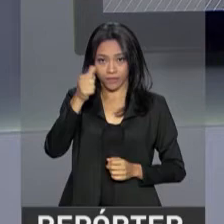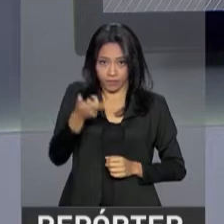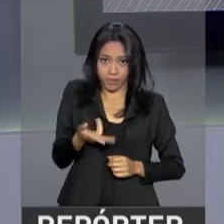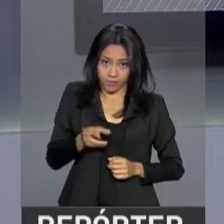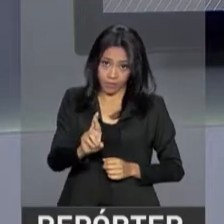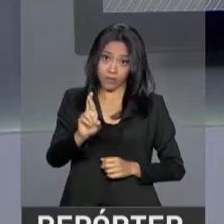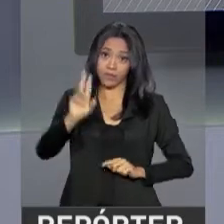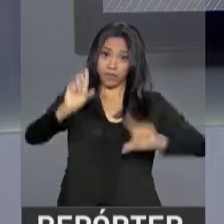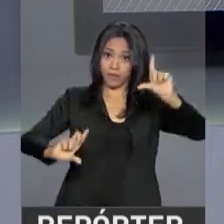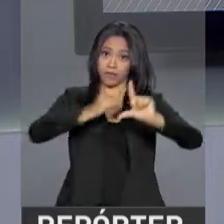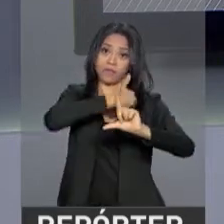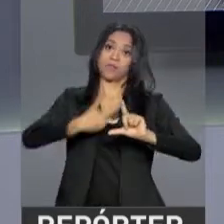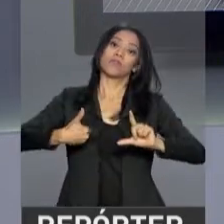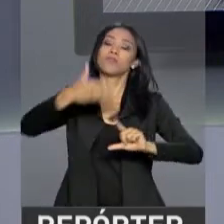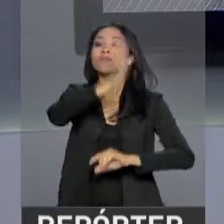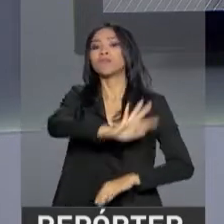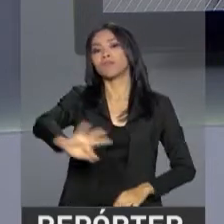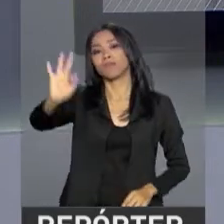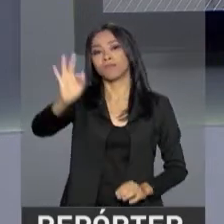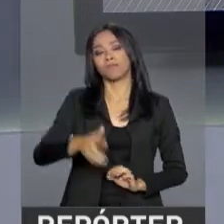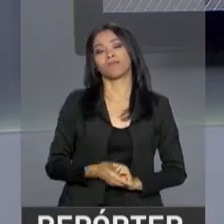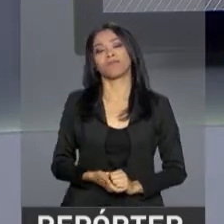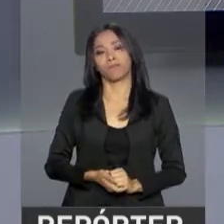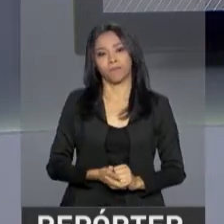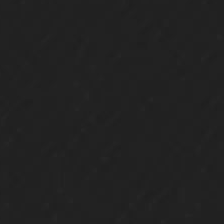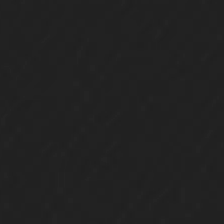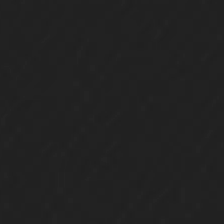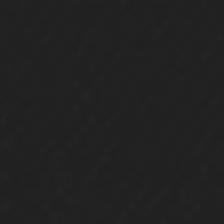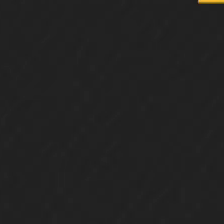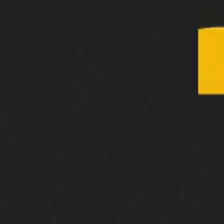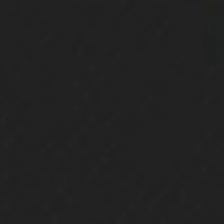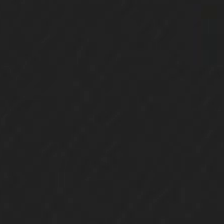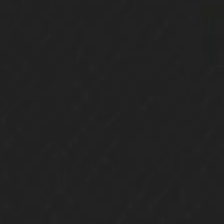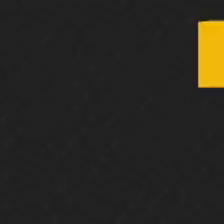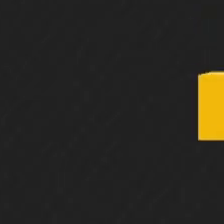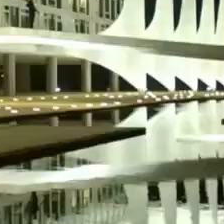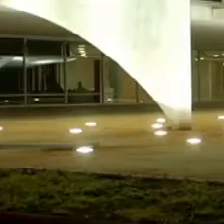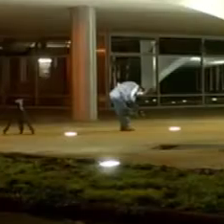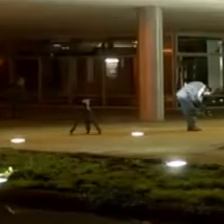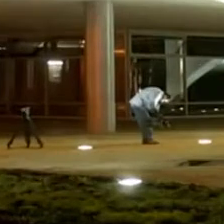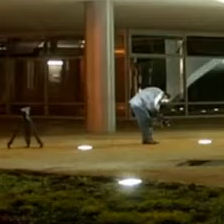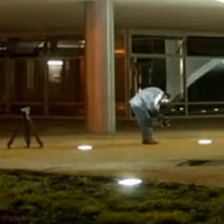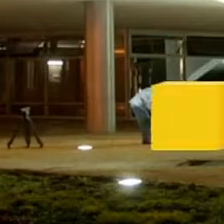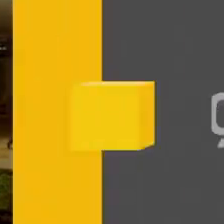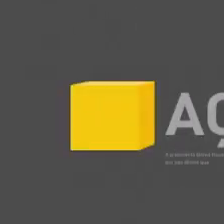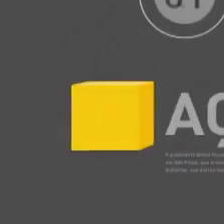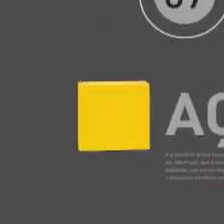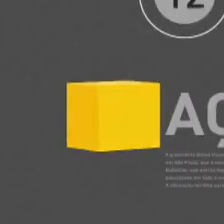gente aqui na NBR, a TV do Governo Federal.